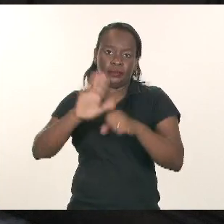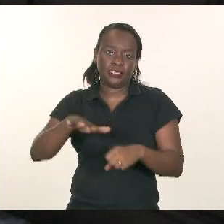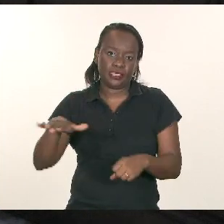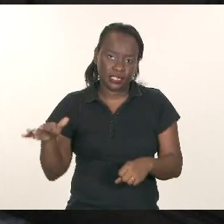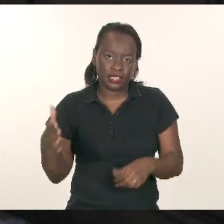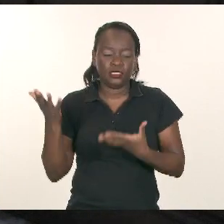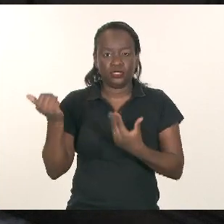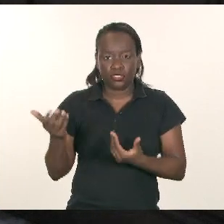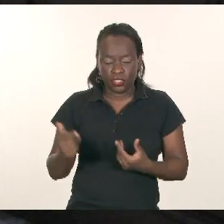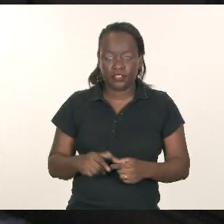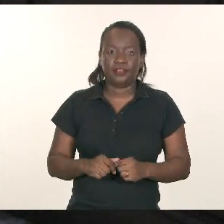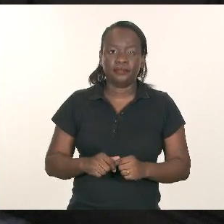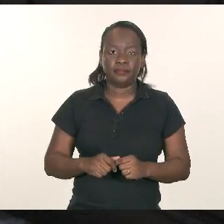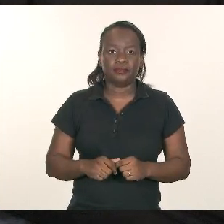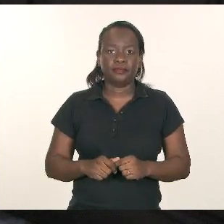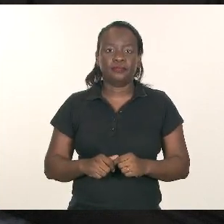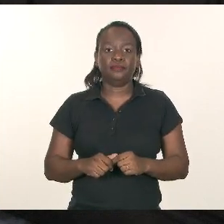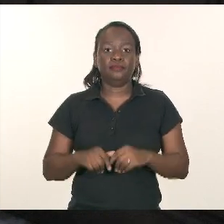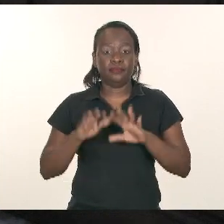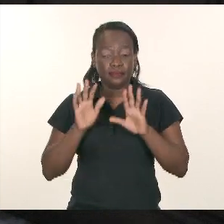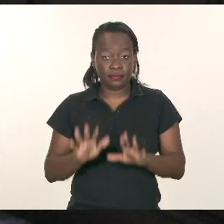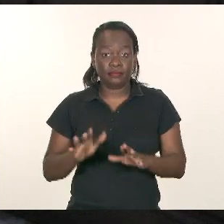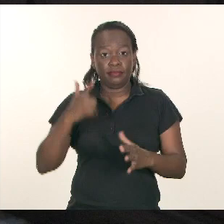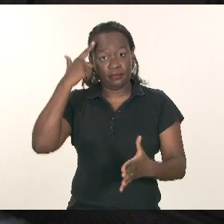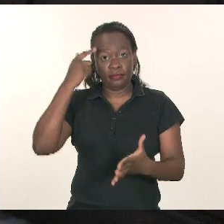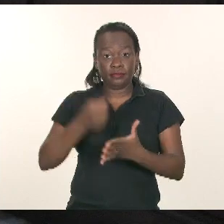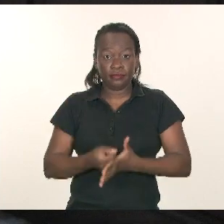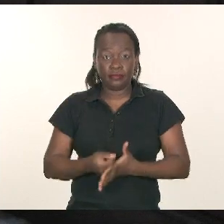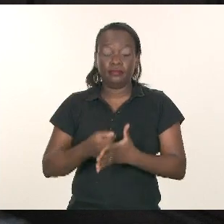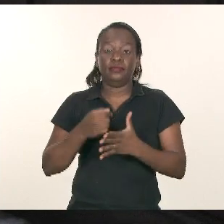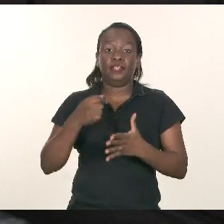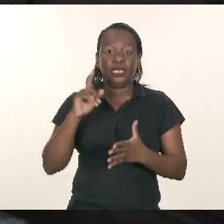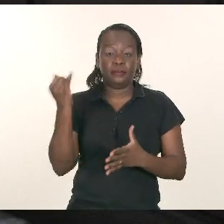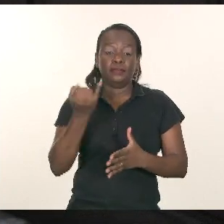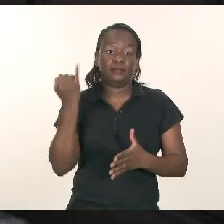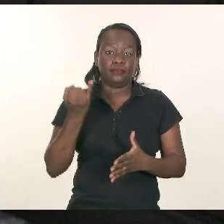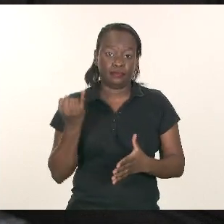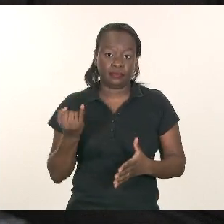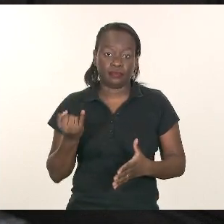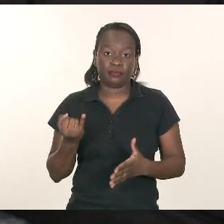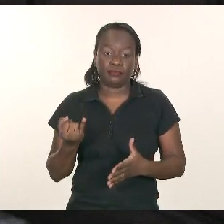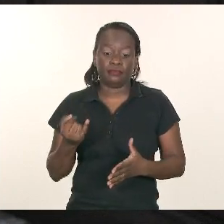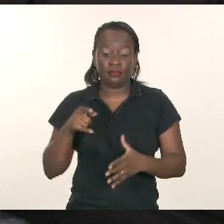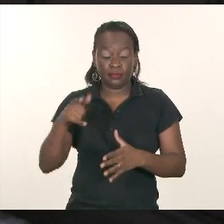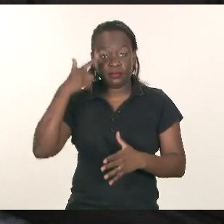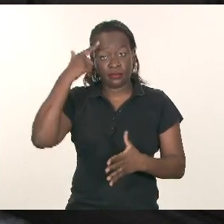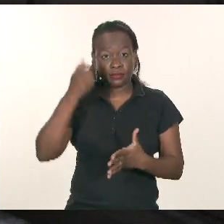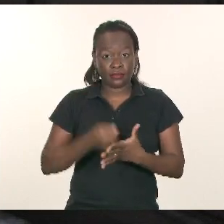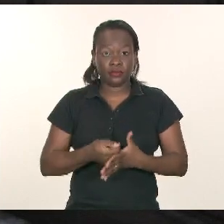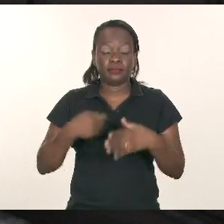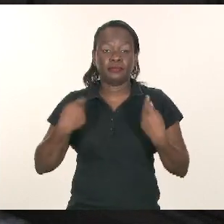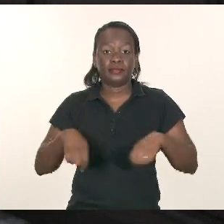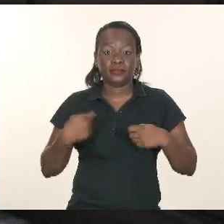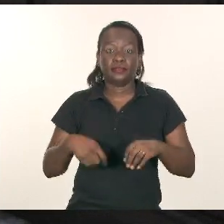crianças e aos nossos adolescentes. Mas essa decisão é uma decisão importante. Essa decisão tem que ser pautada